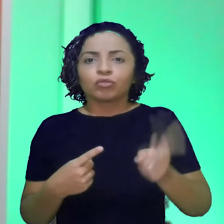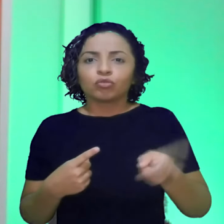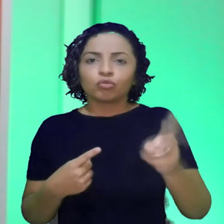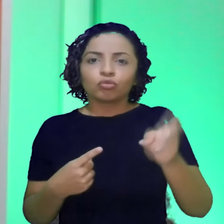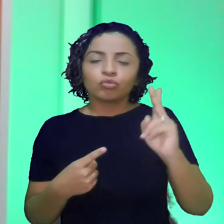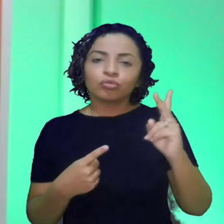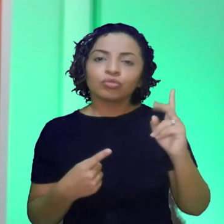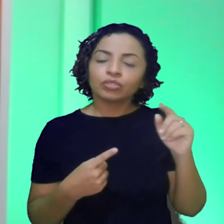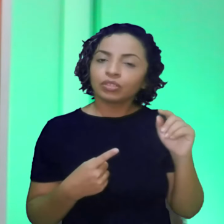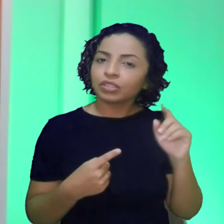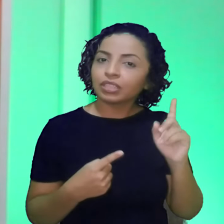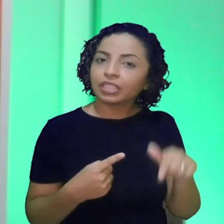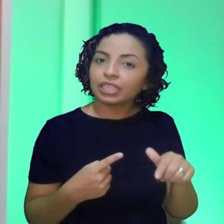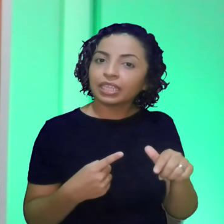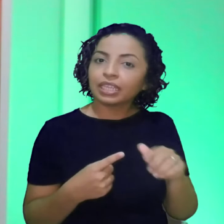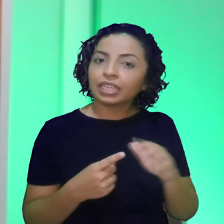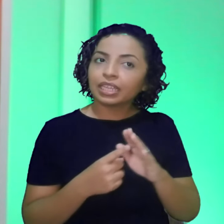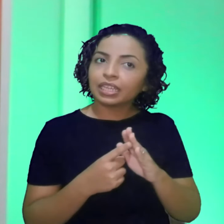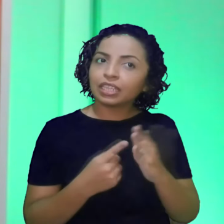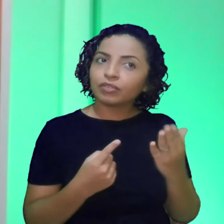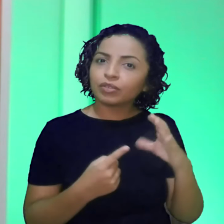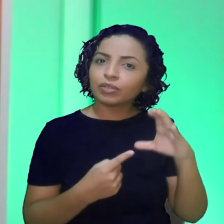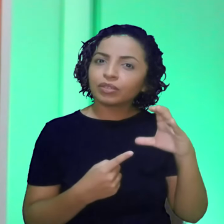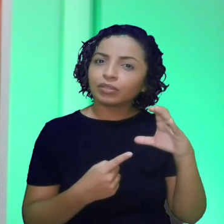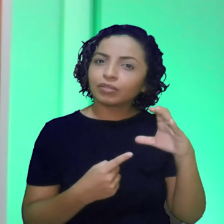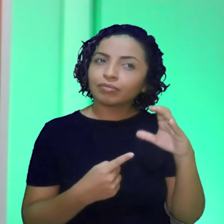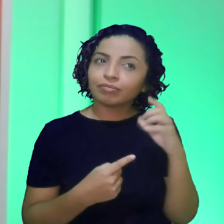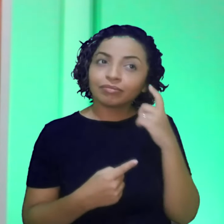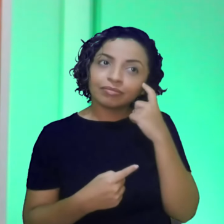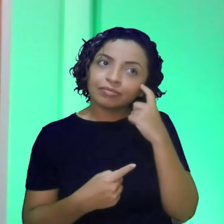continuidade ao aquele outro da capa vermelha.